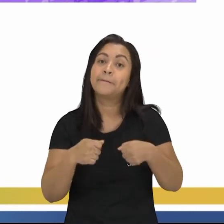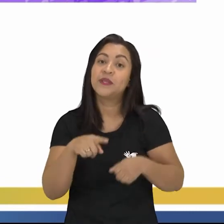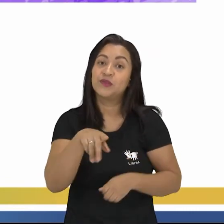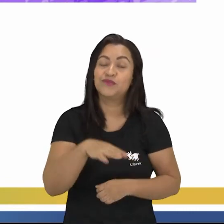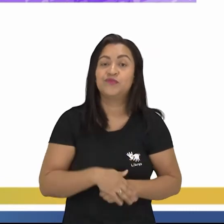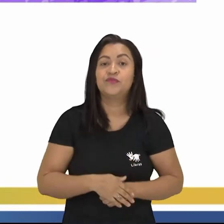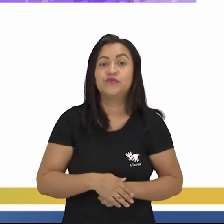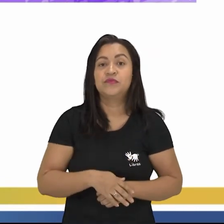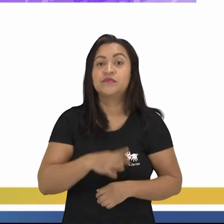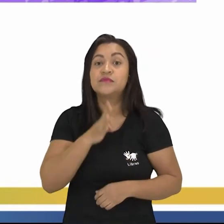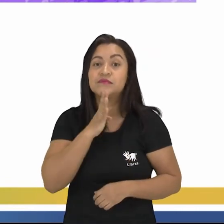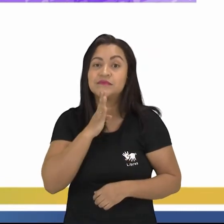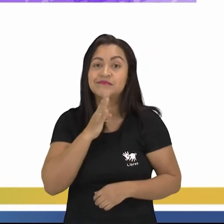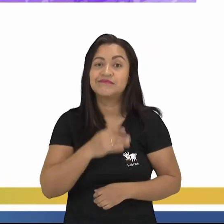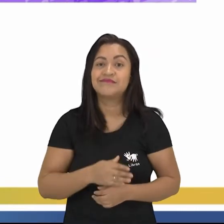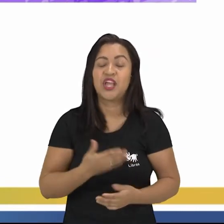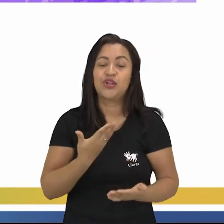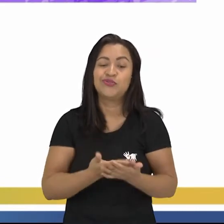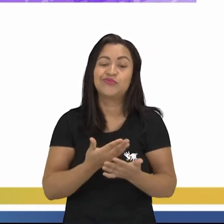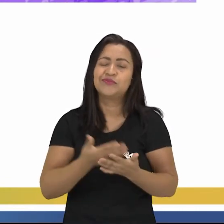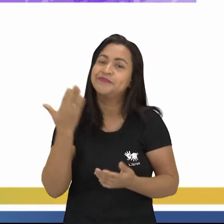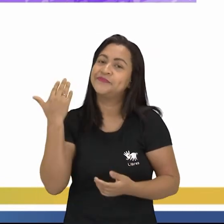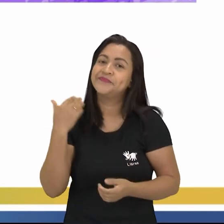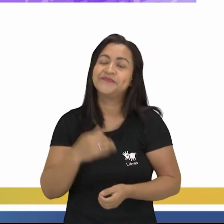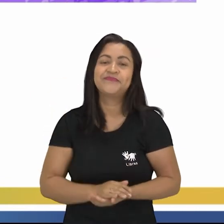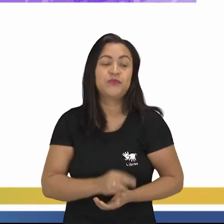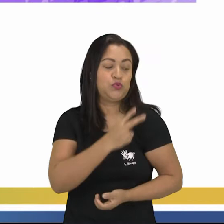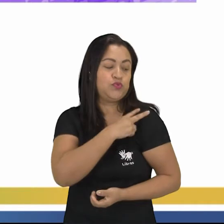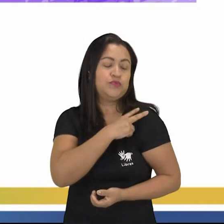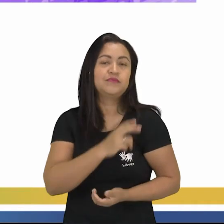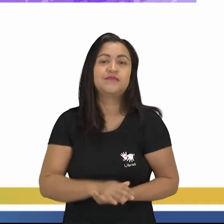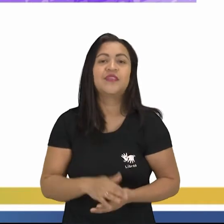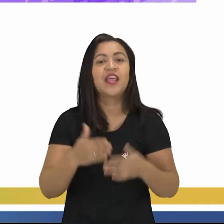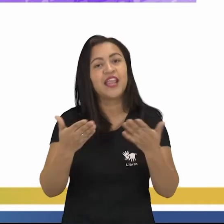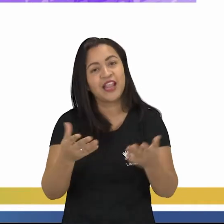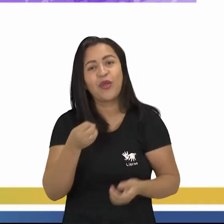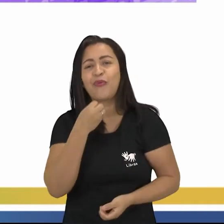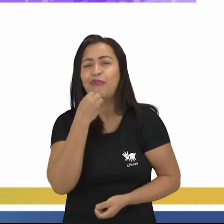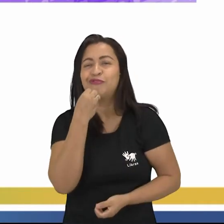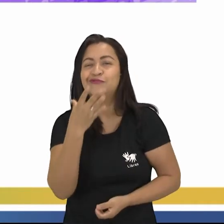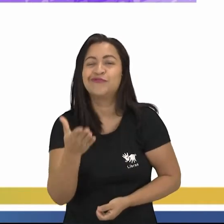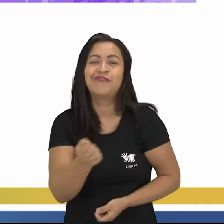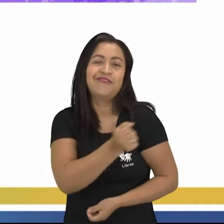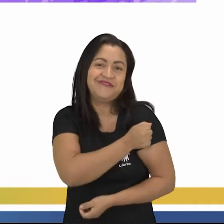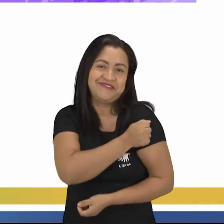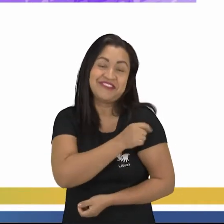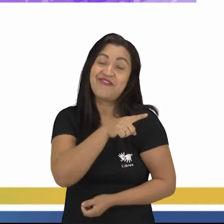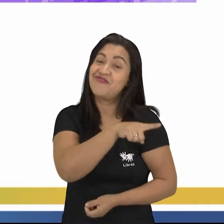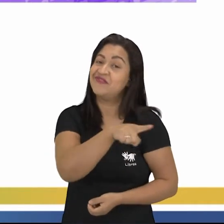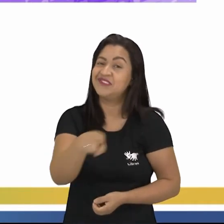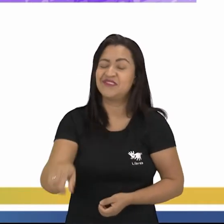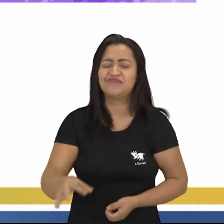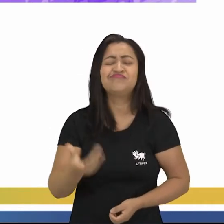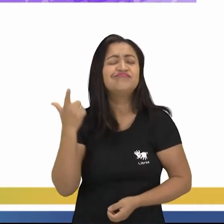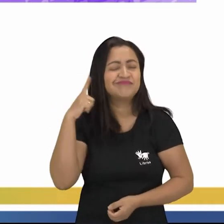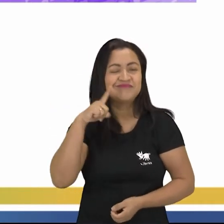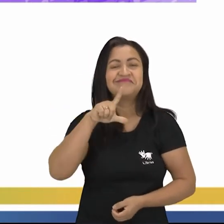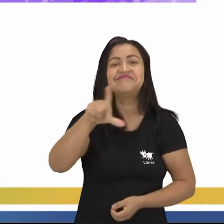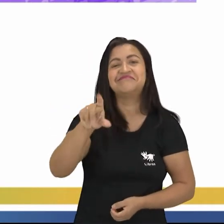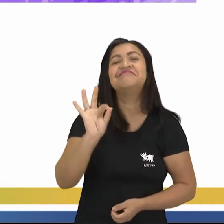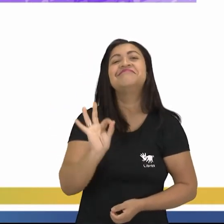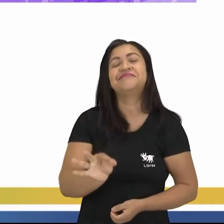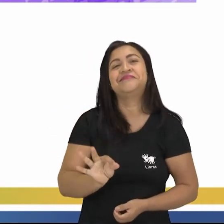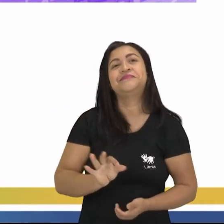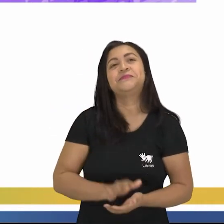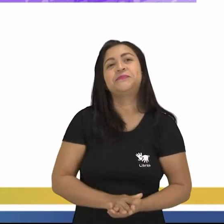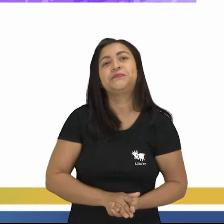inglesa. Como eu sei que vocês são ótimos alunos, que vocês dominam os tempos verbais, eu sei que isso aqui vocês vão tirar de letra. Olha só,